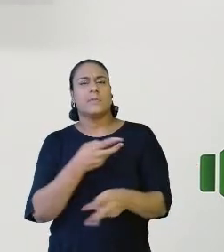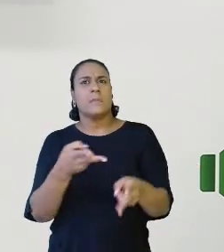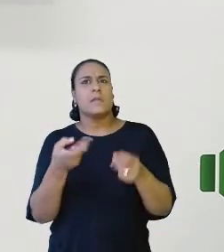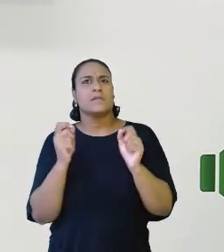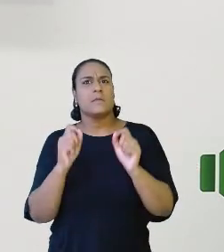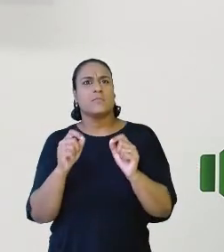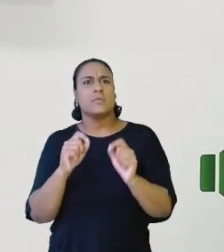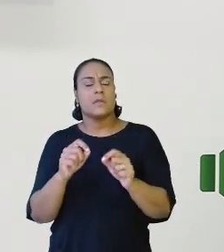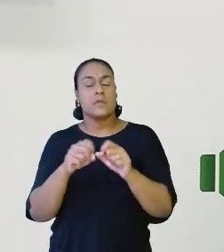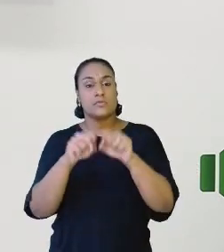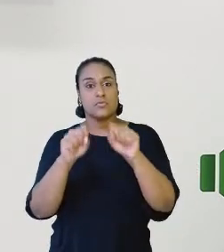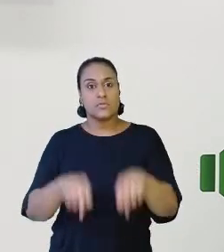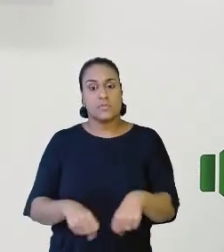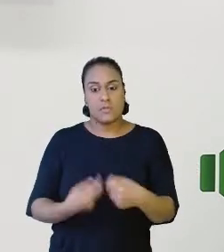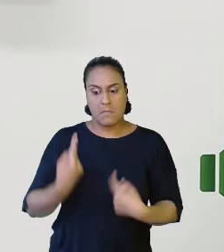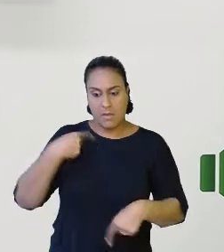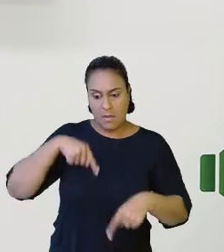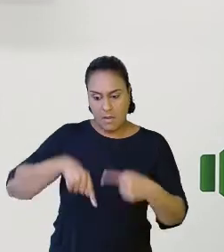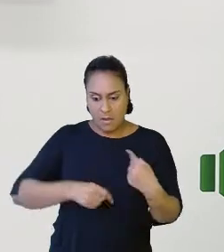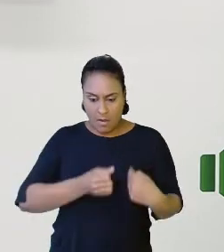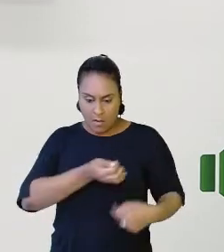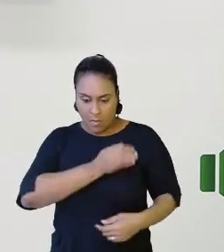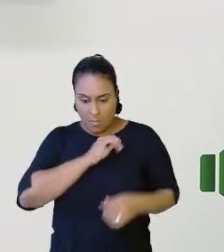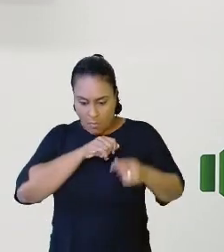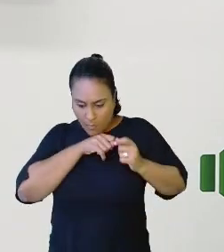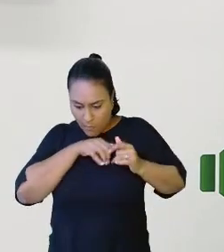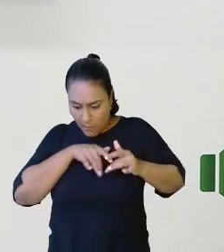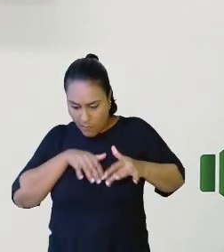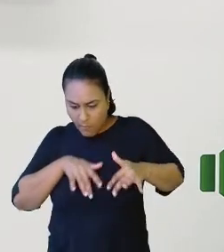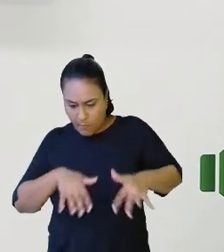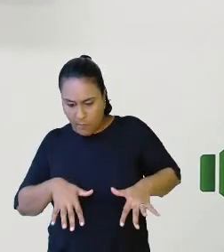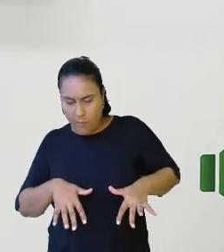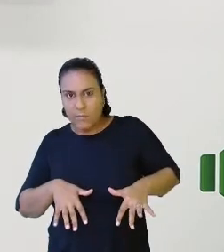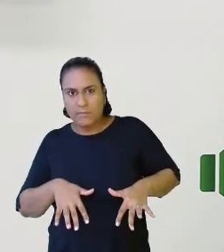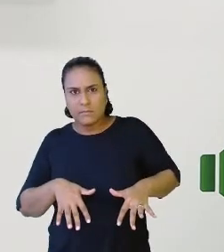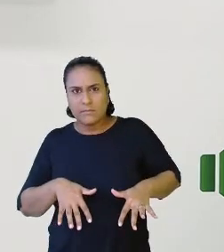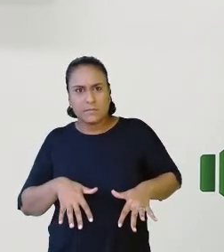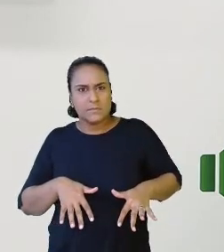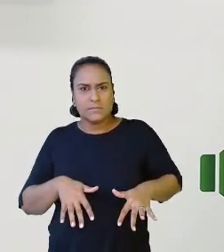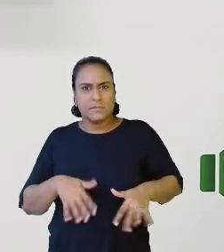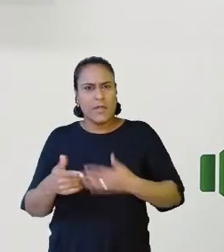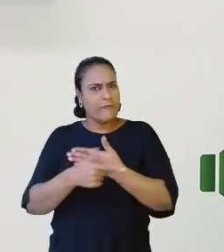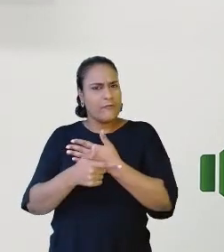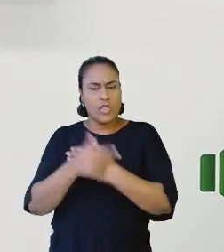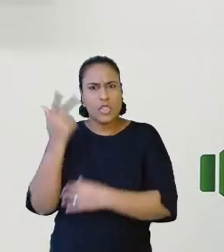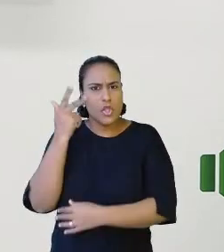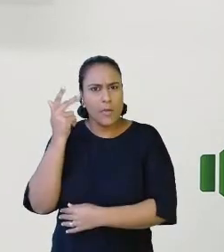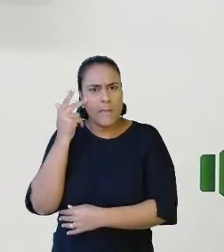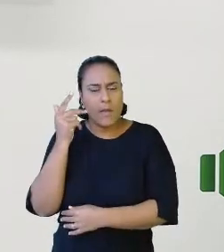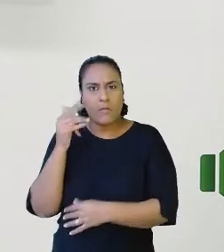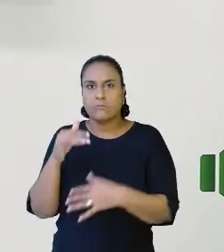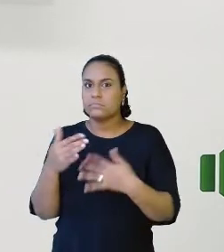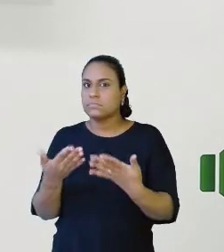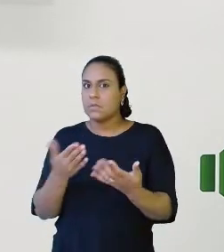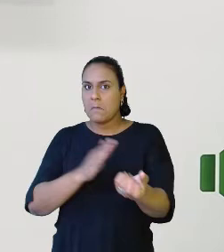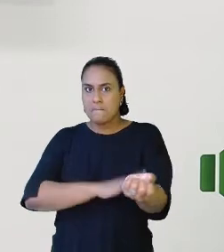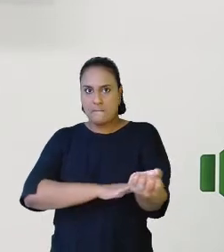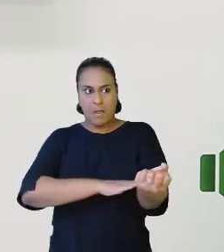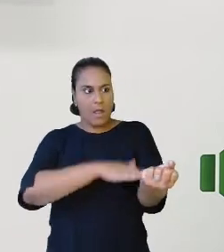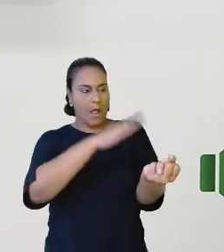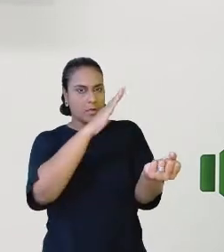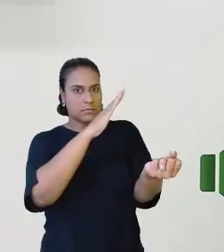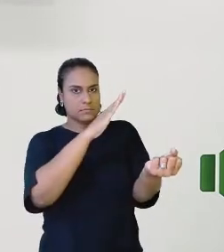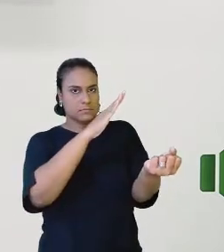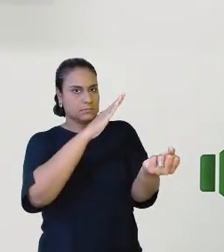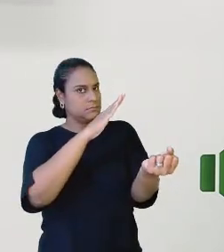nosso sistema circulatório está funcionando normal a partir da pressão sanguínea. Ela nem pode estar muito alta, também